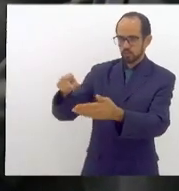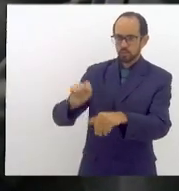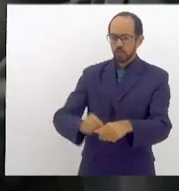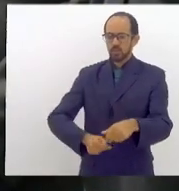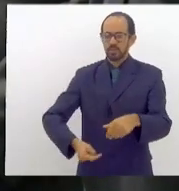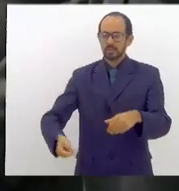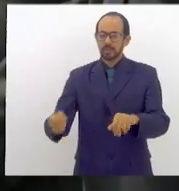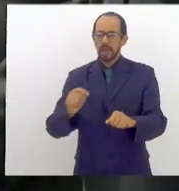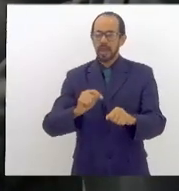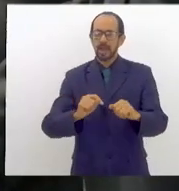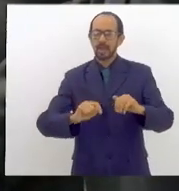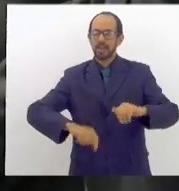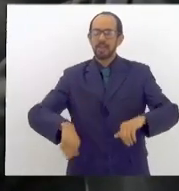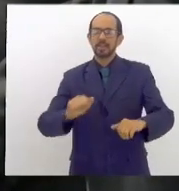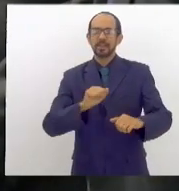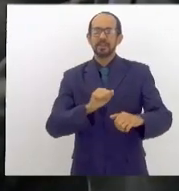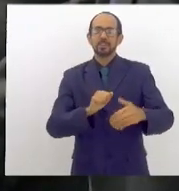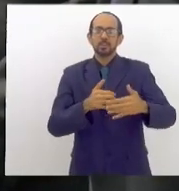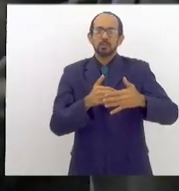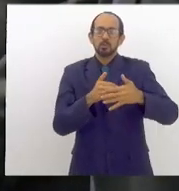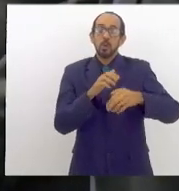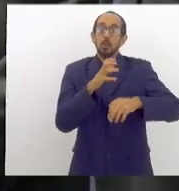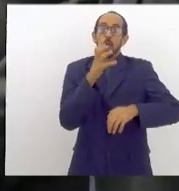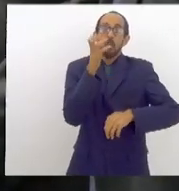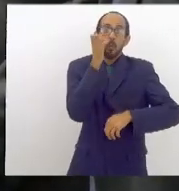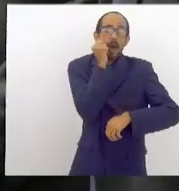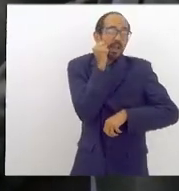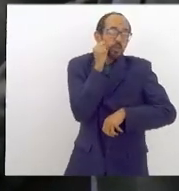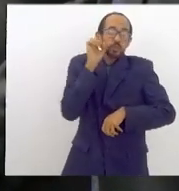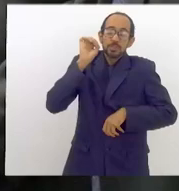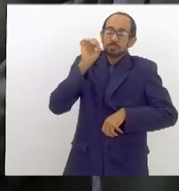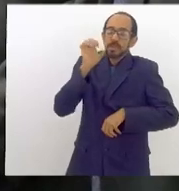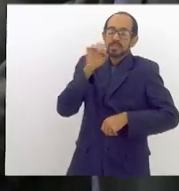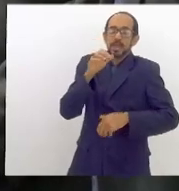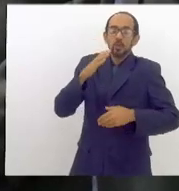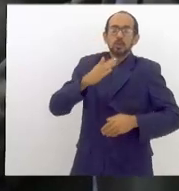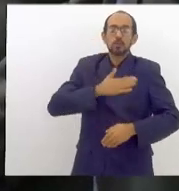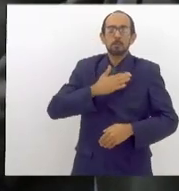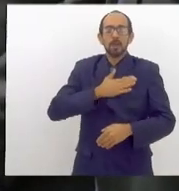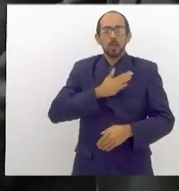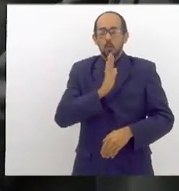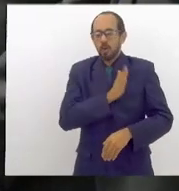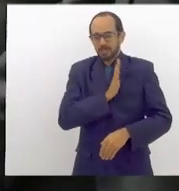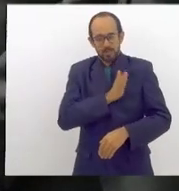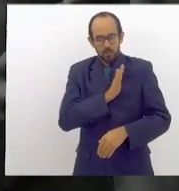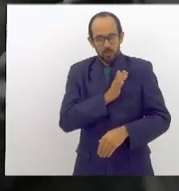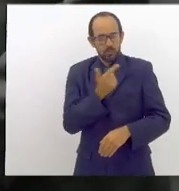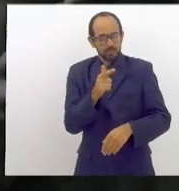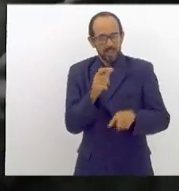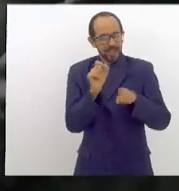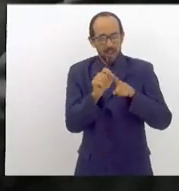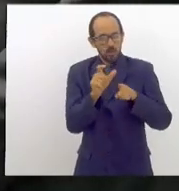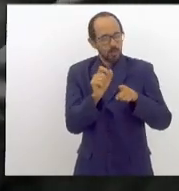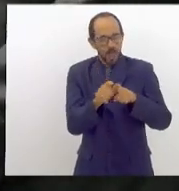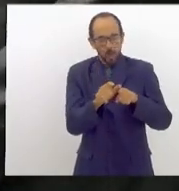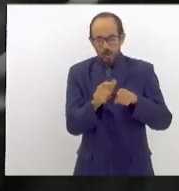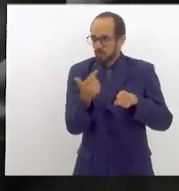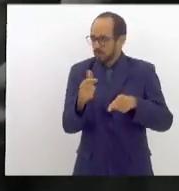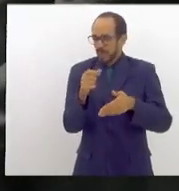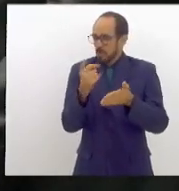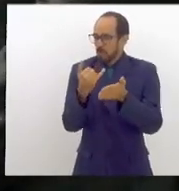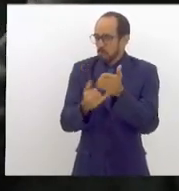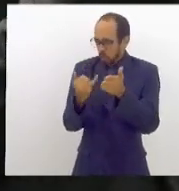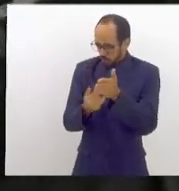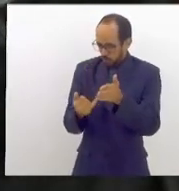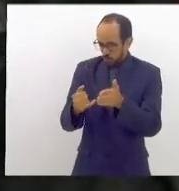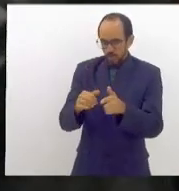na suíte presidencial do meu coração não paga aluguel nem IPTU Obrigado um feliz